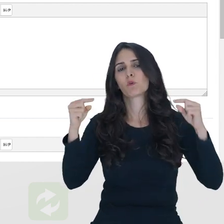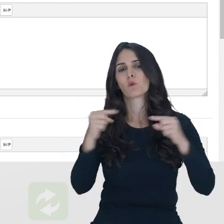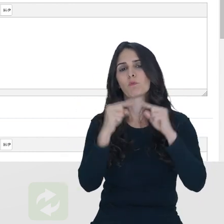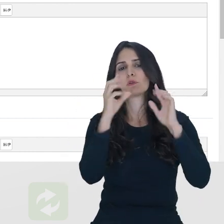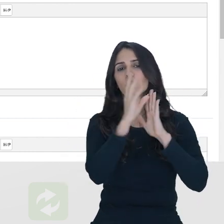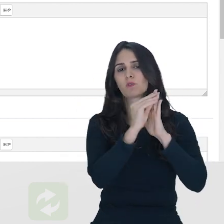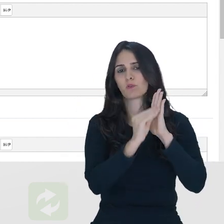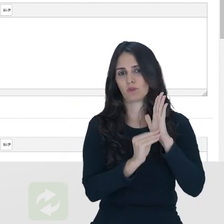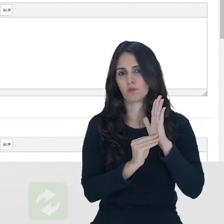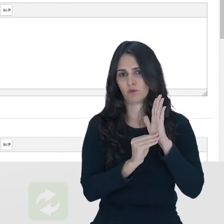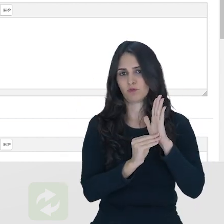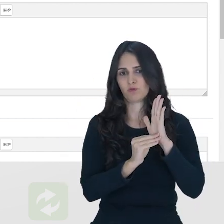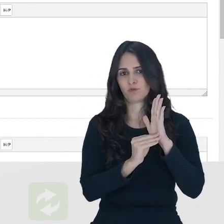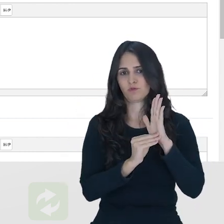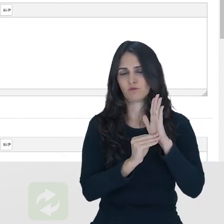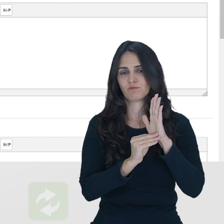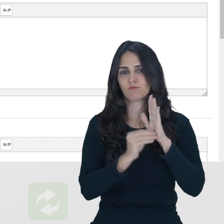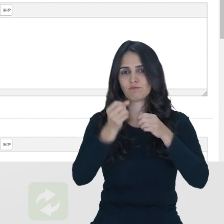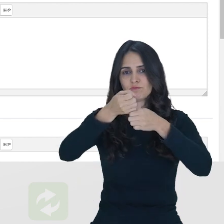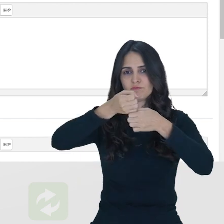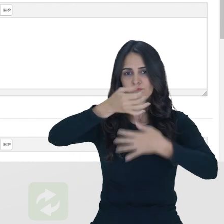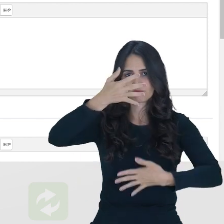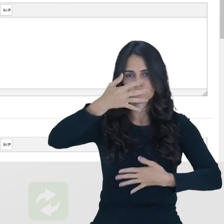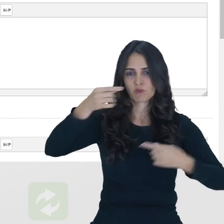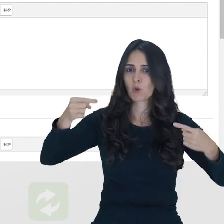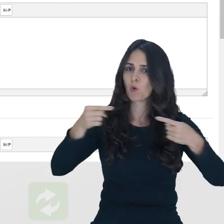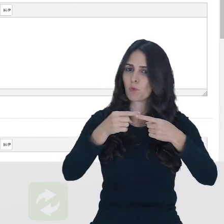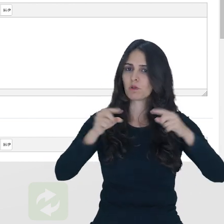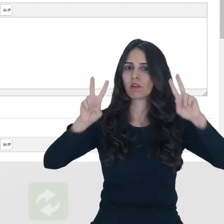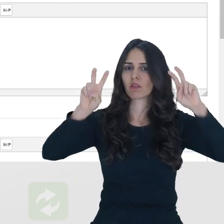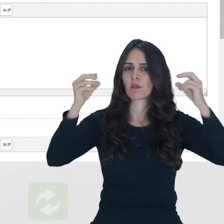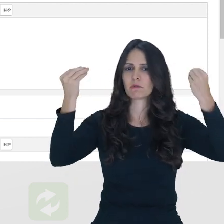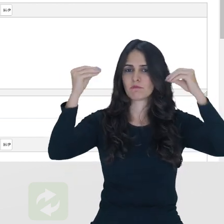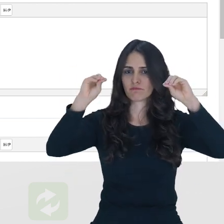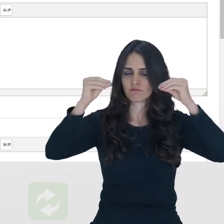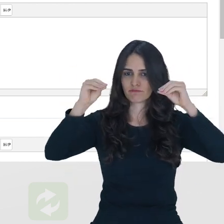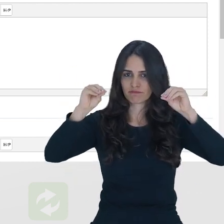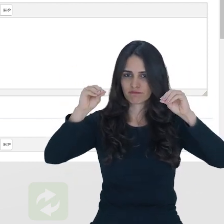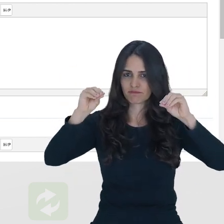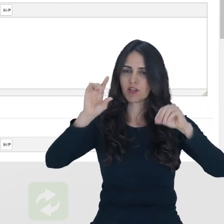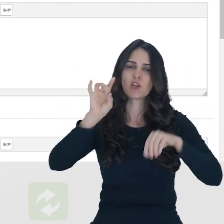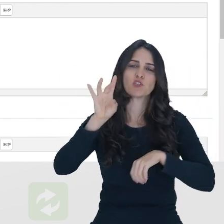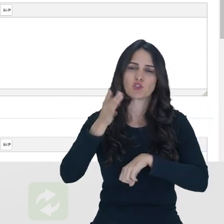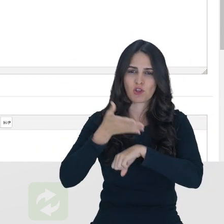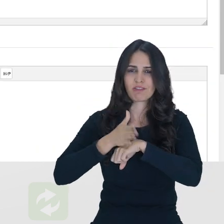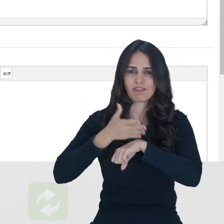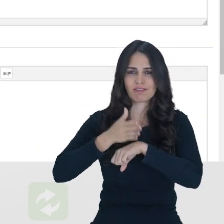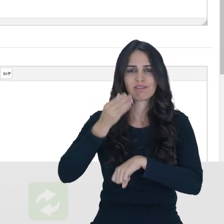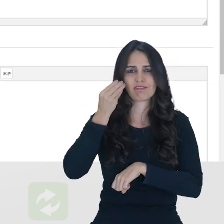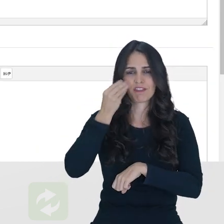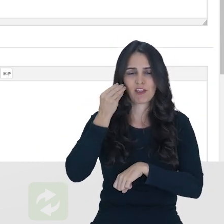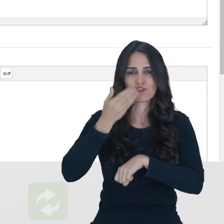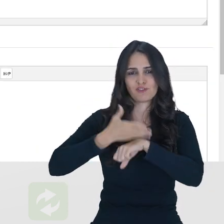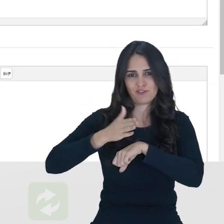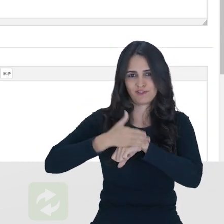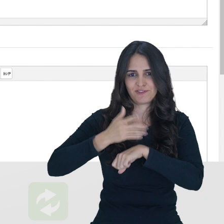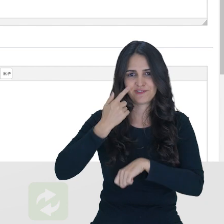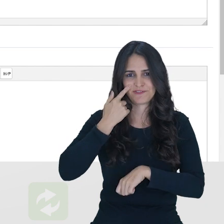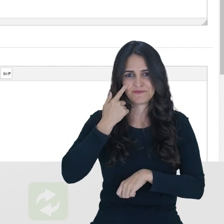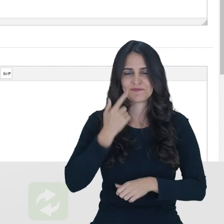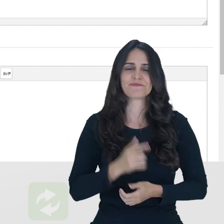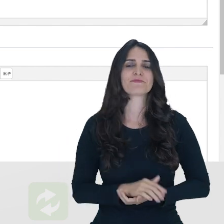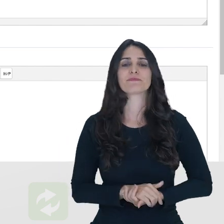que vai estar nessa página aqui nós estamos fazendo um teste é